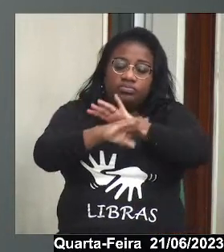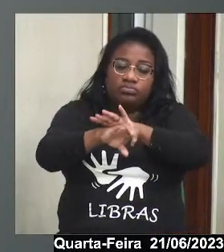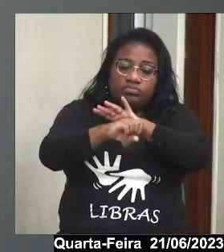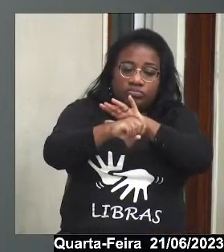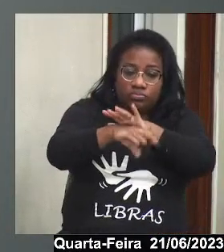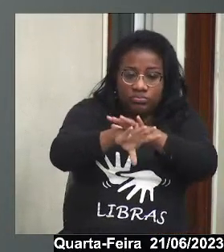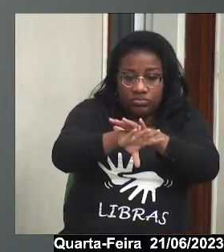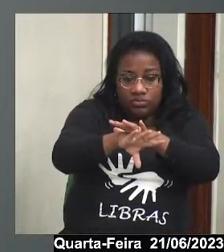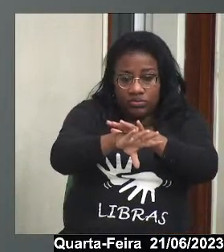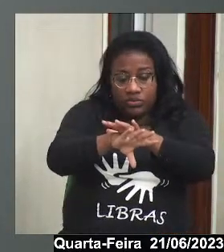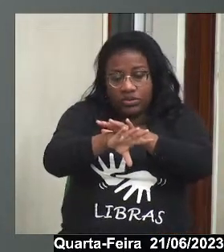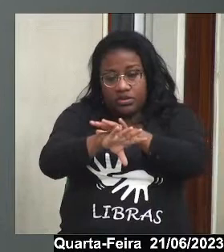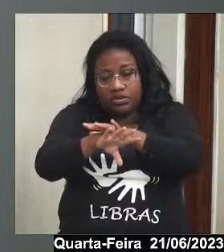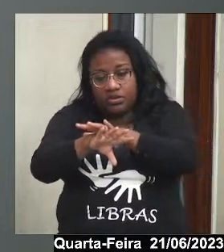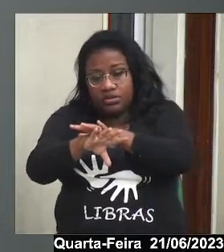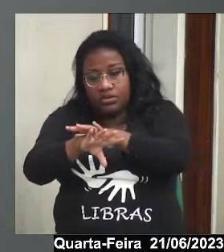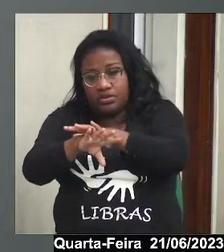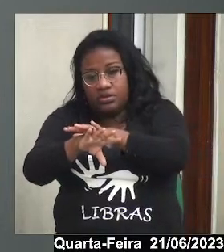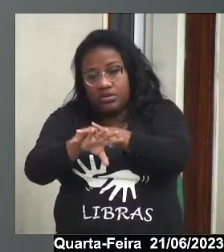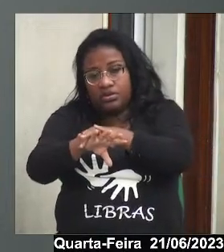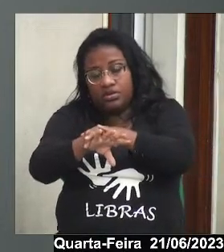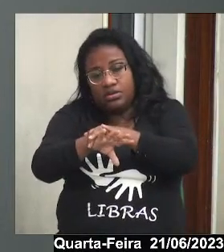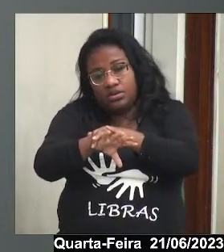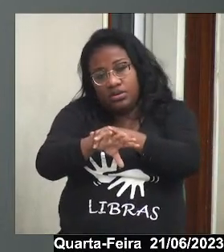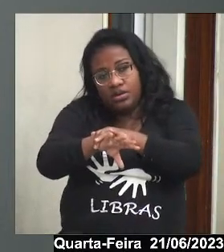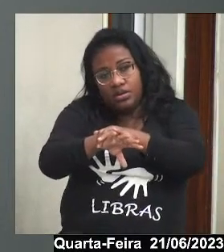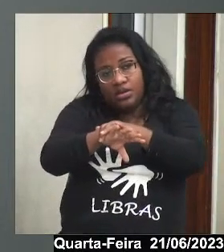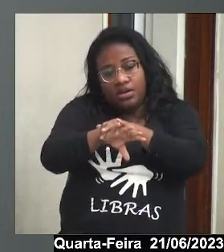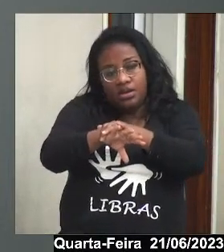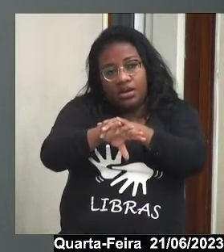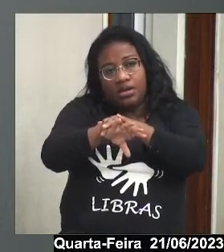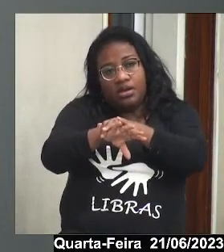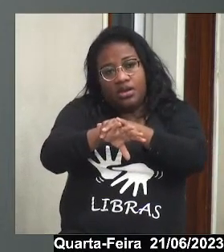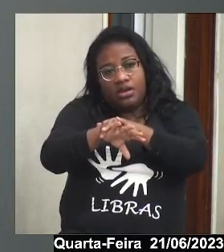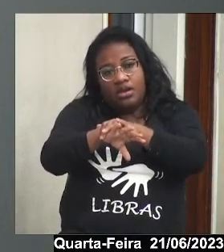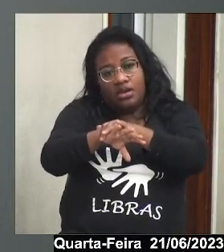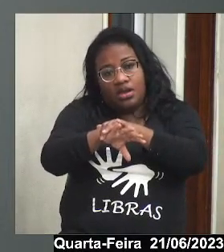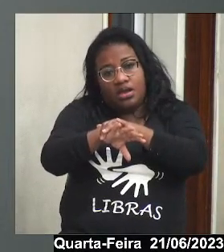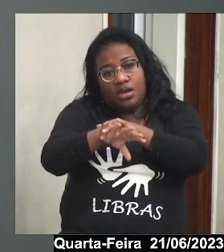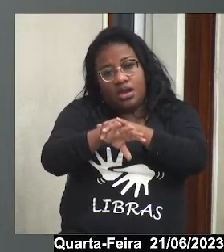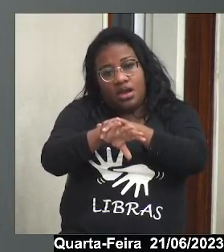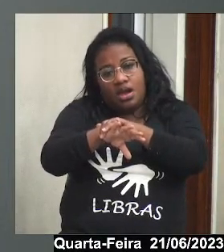indicações que vão em conta de interesse da população, como foi da obra lá que está sendo,